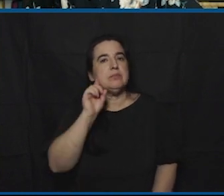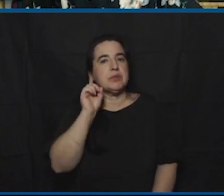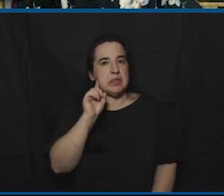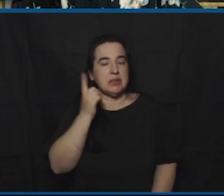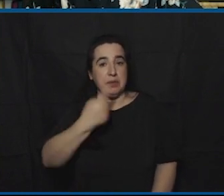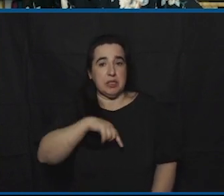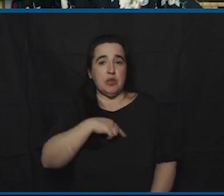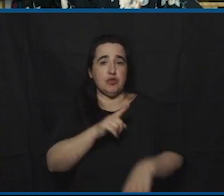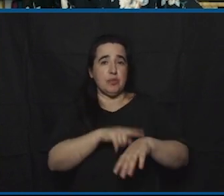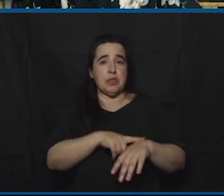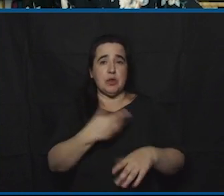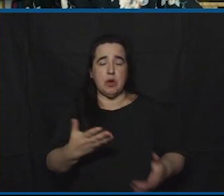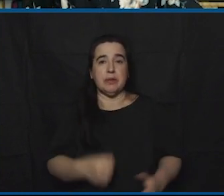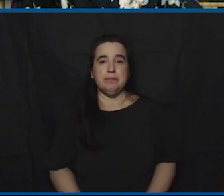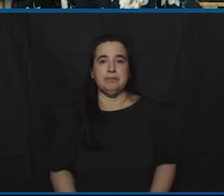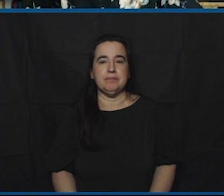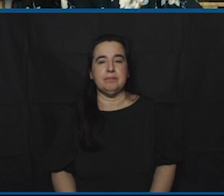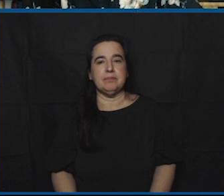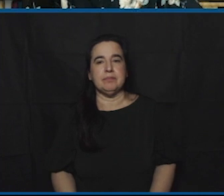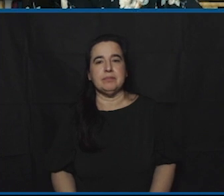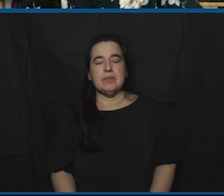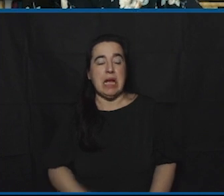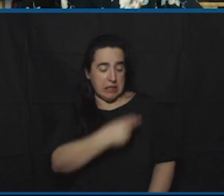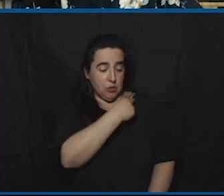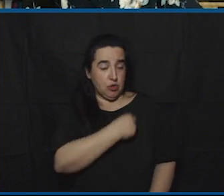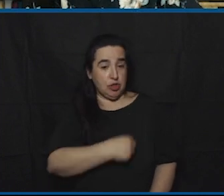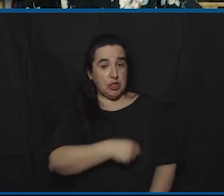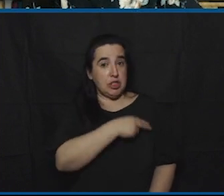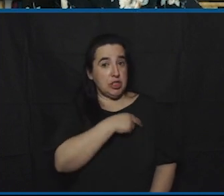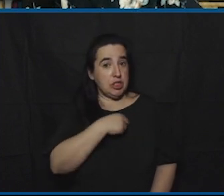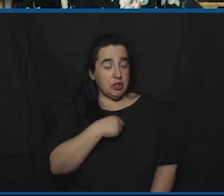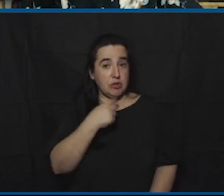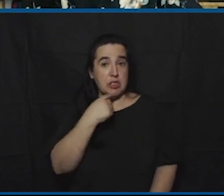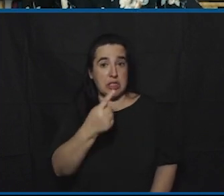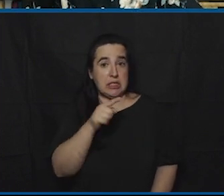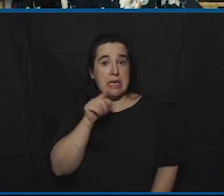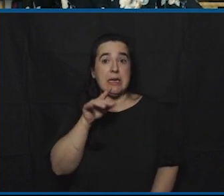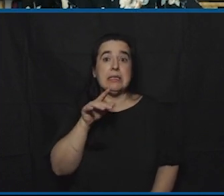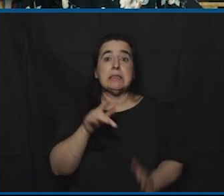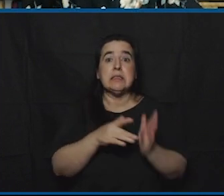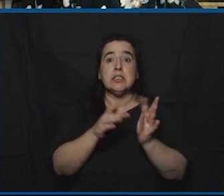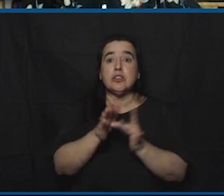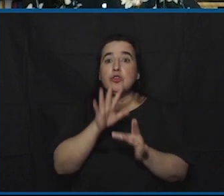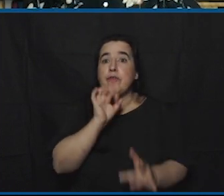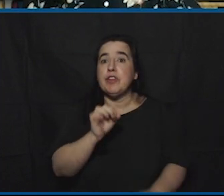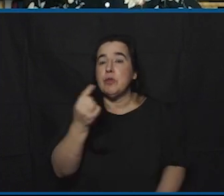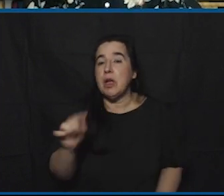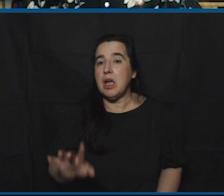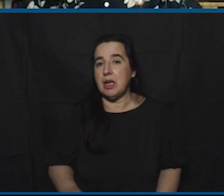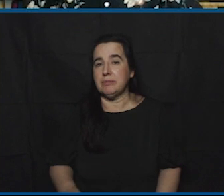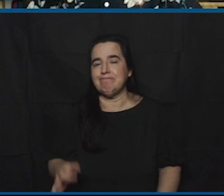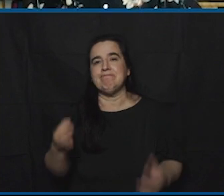importante para nós neste momento. É que ele diz que são os cristãos que dizem que ele é Filho. E,